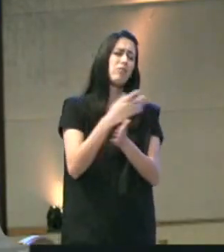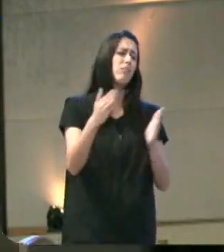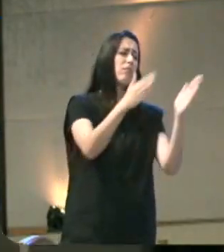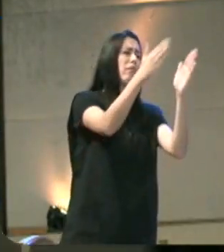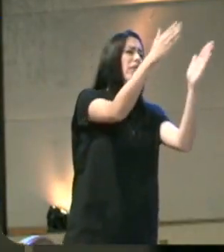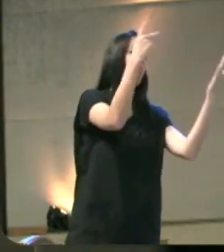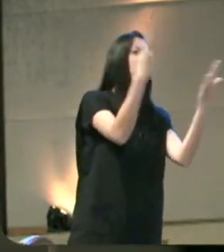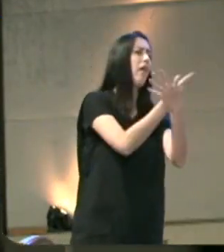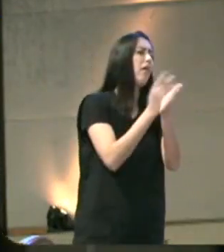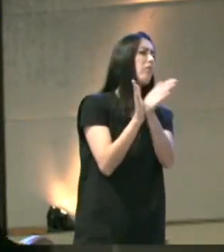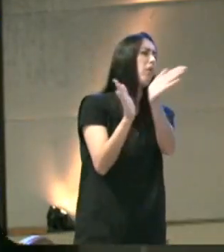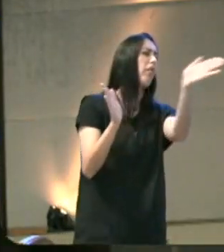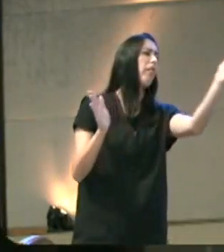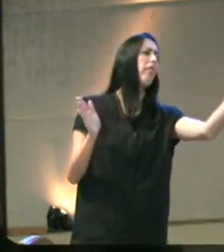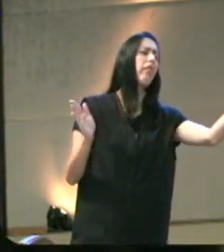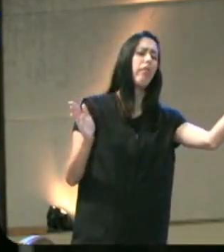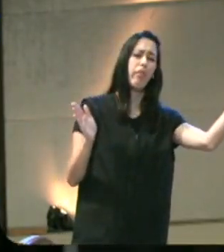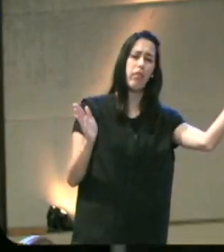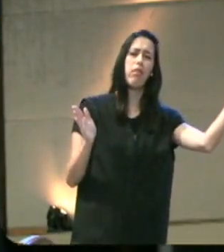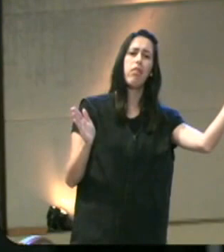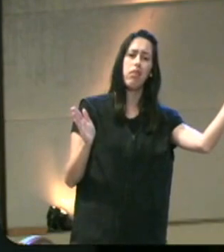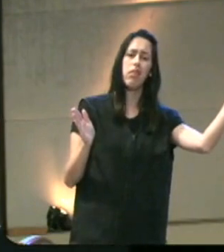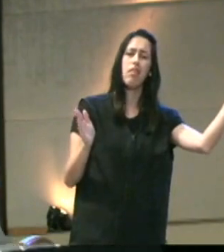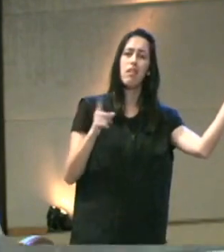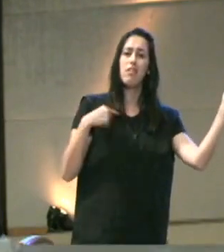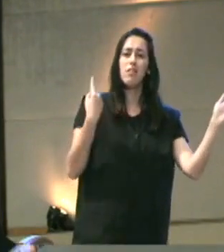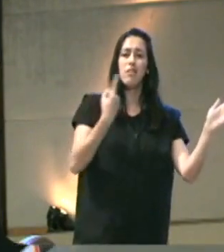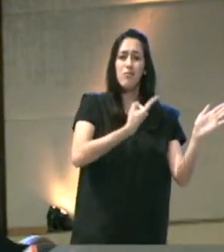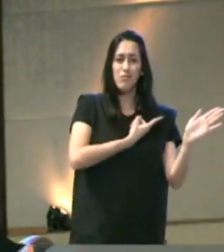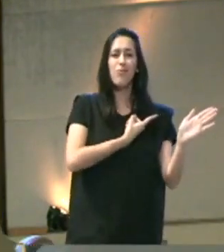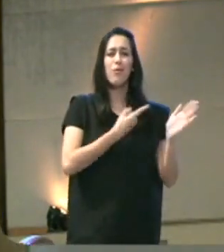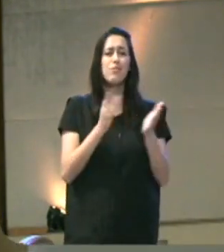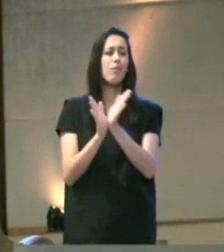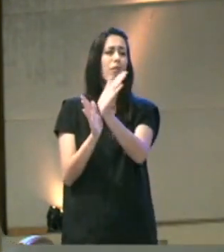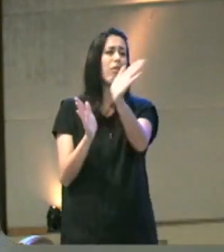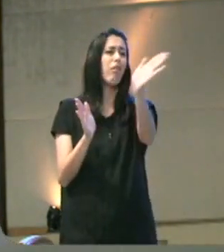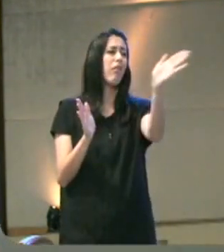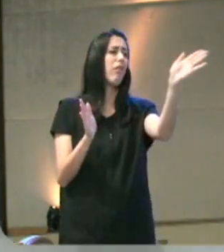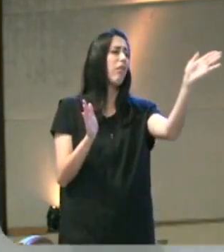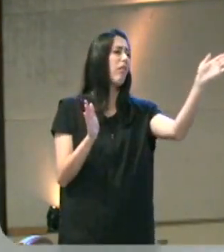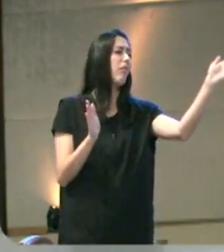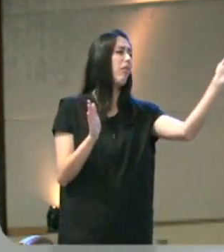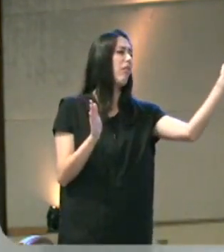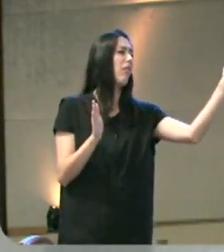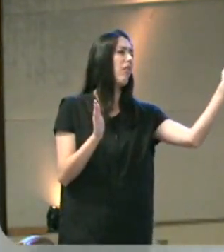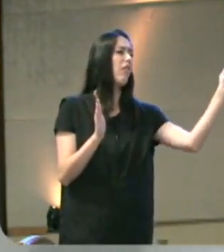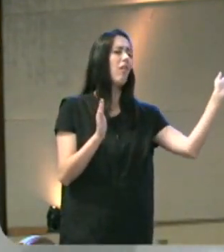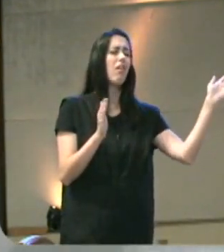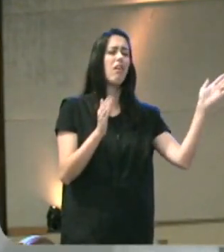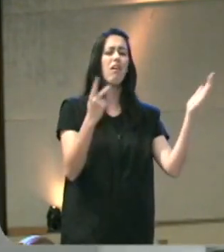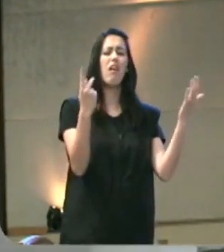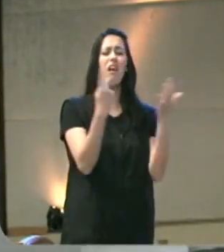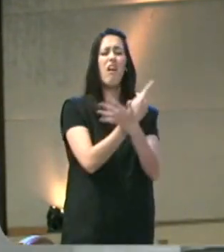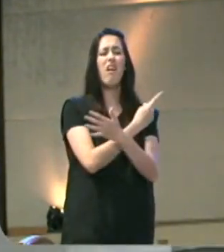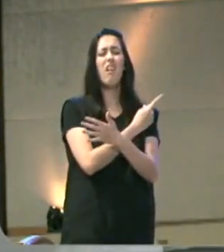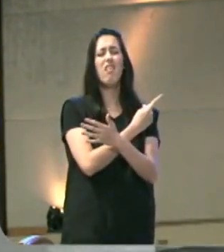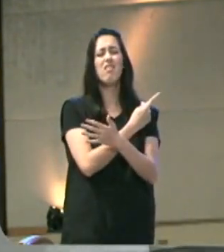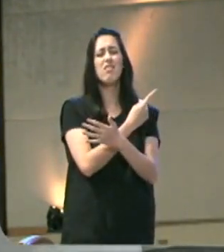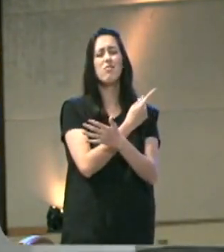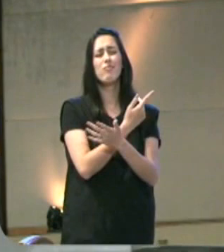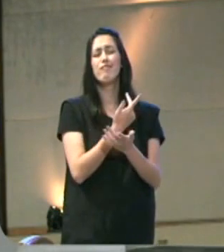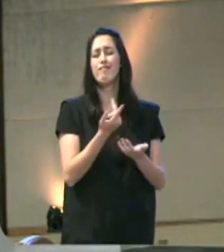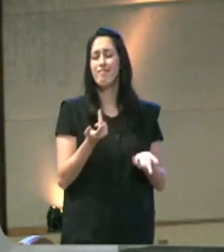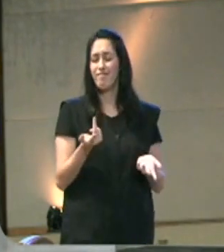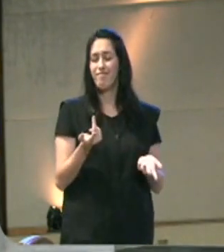né? A gente se perde às vezes até no caminho certo.